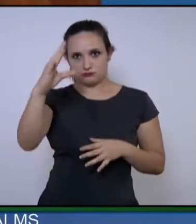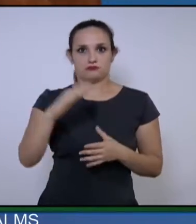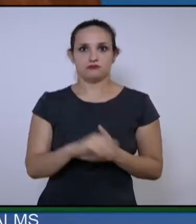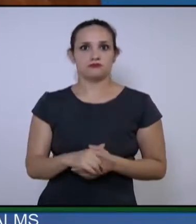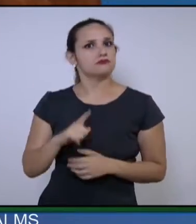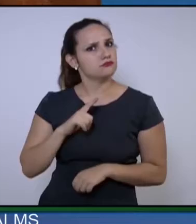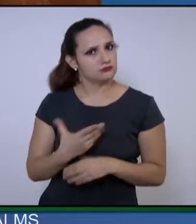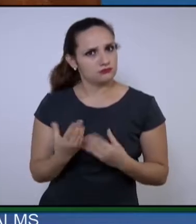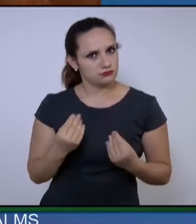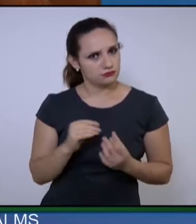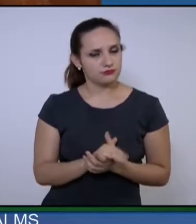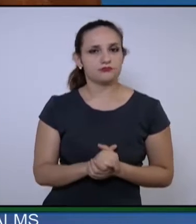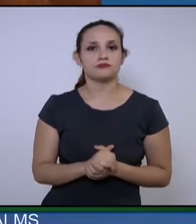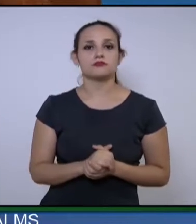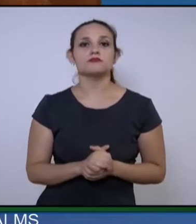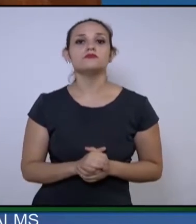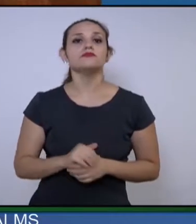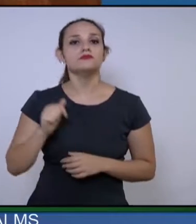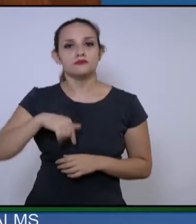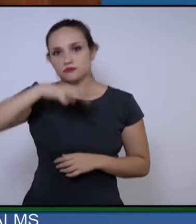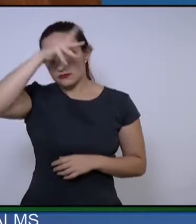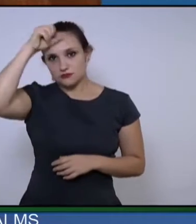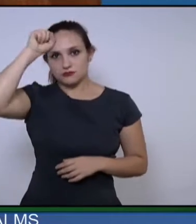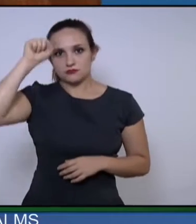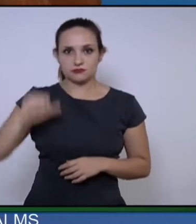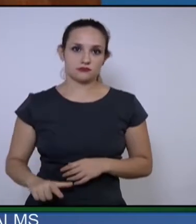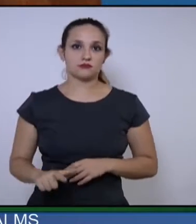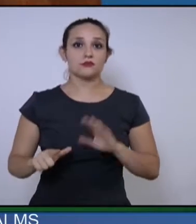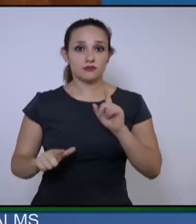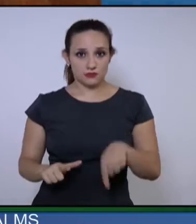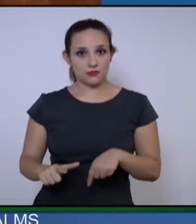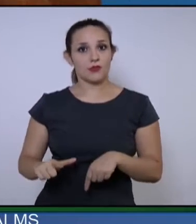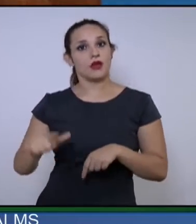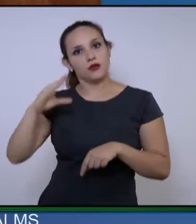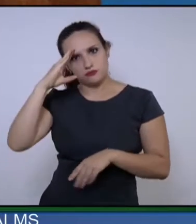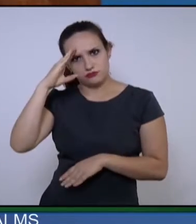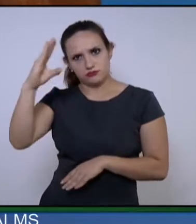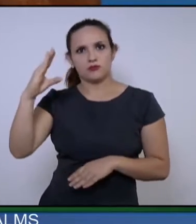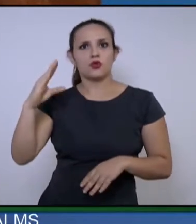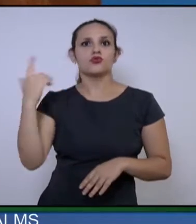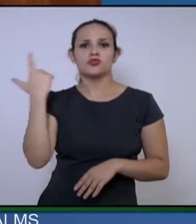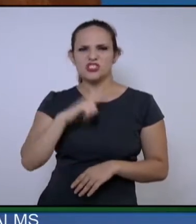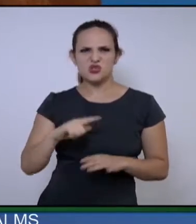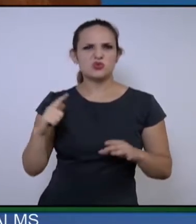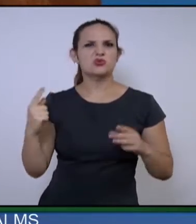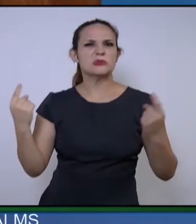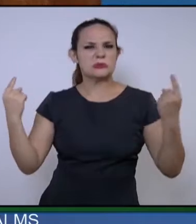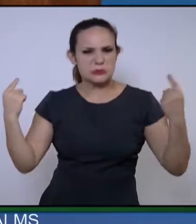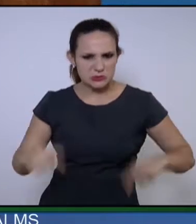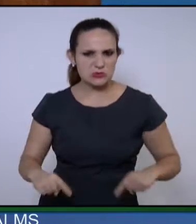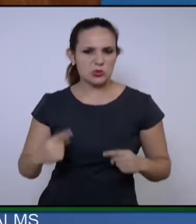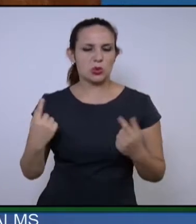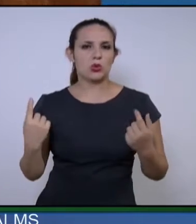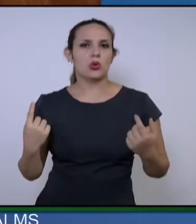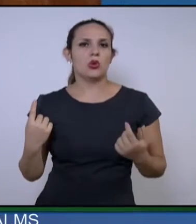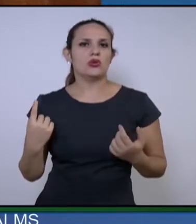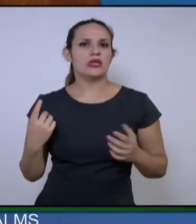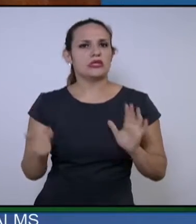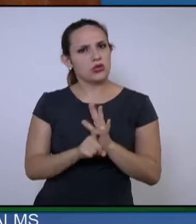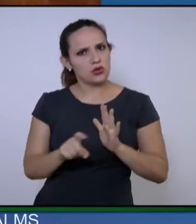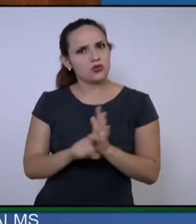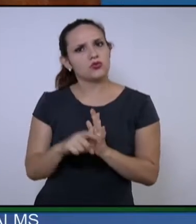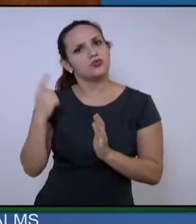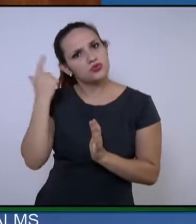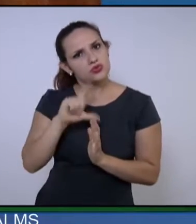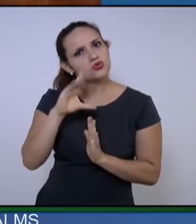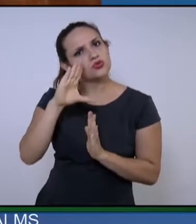Forças Armadas mais agiram contra o tráfico. E aqui cabe dizer, do grande apoio que nós tivemos